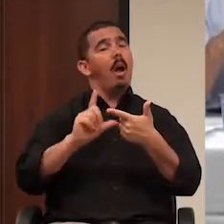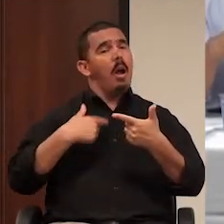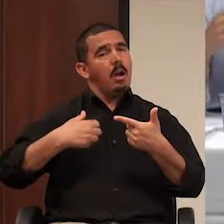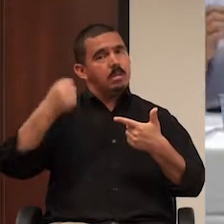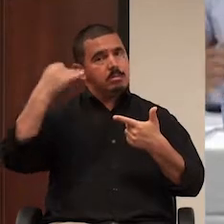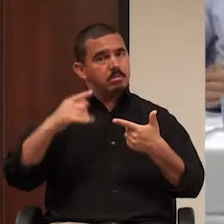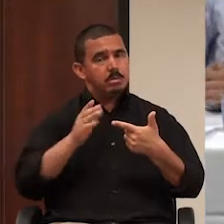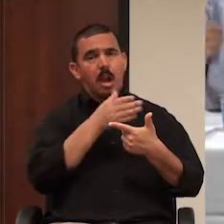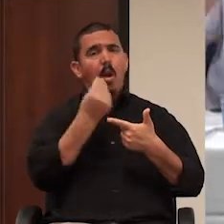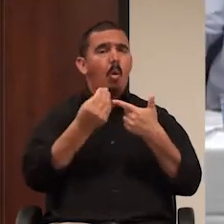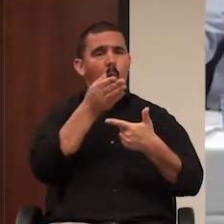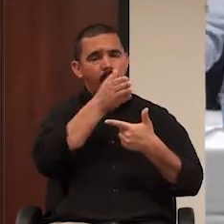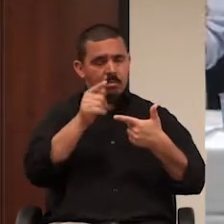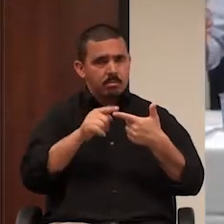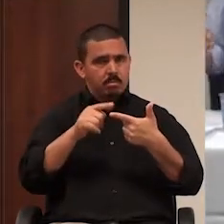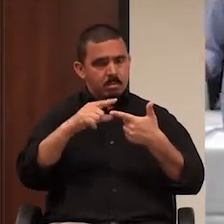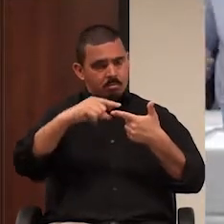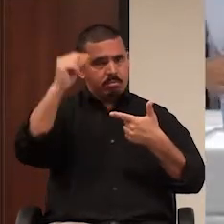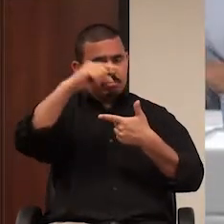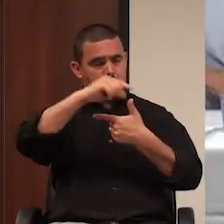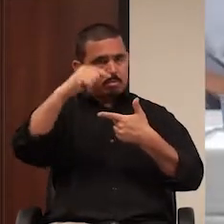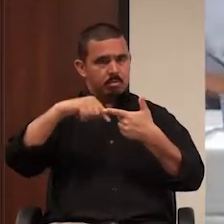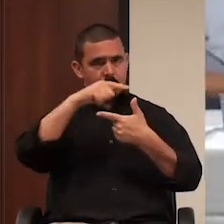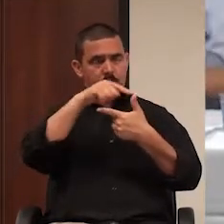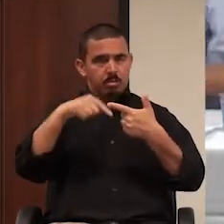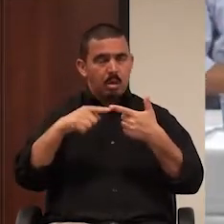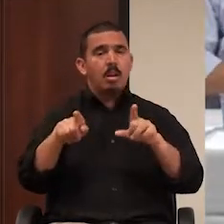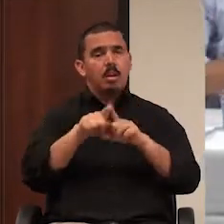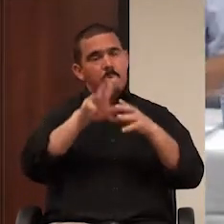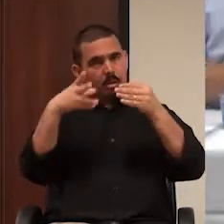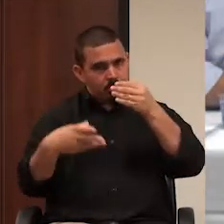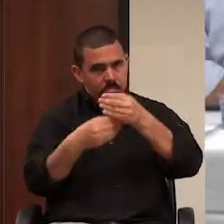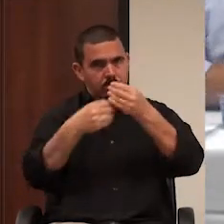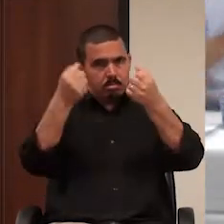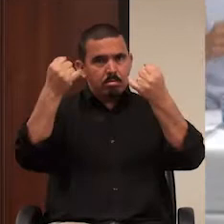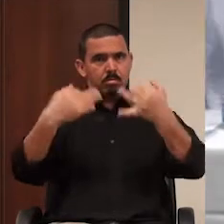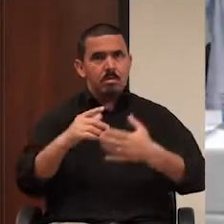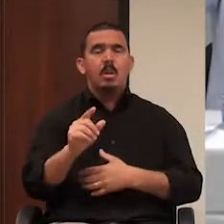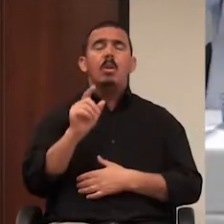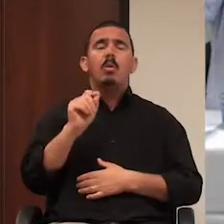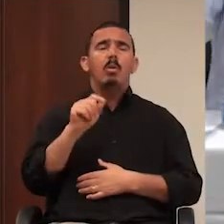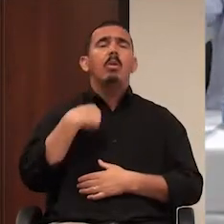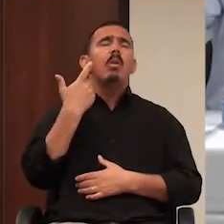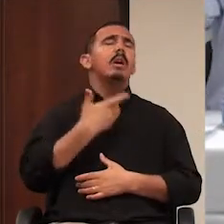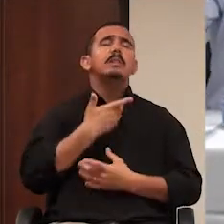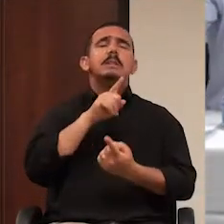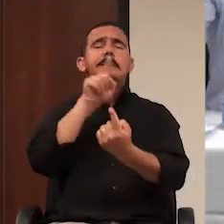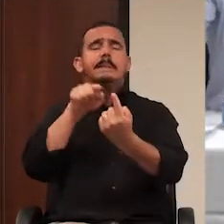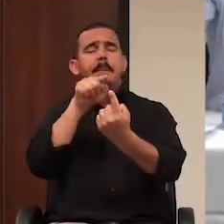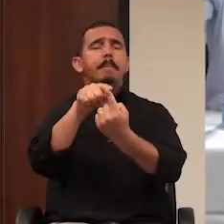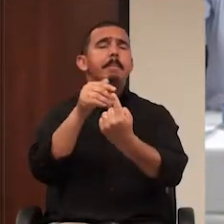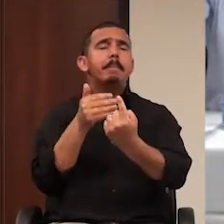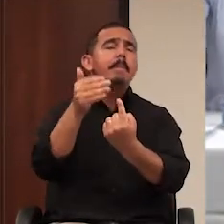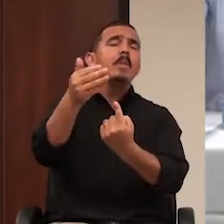propriamente dito, e aí já chegando naquilo que eu queria tratar, né? O que a gente poderia alcançar com essa